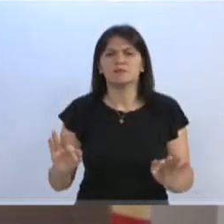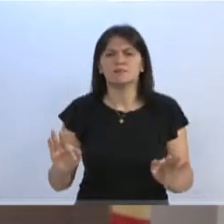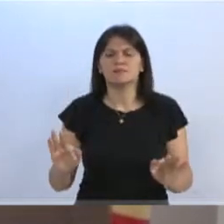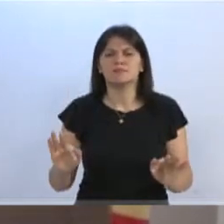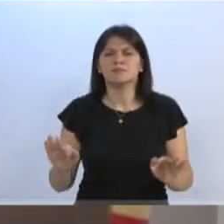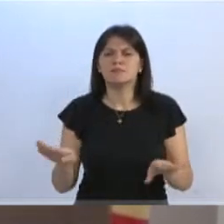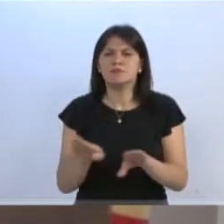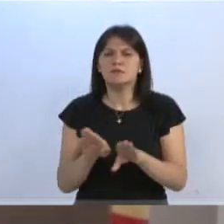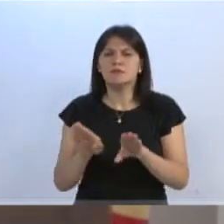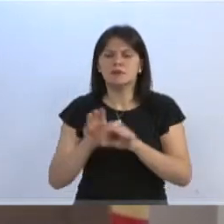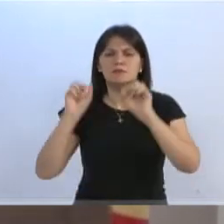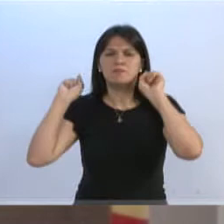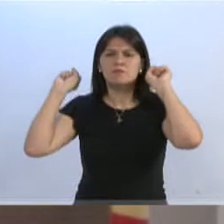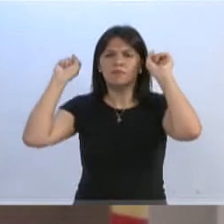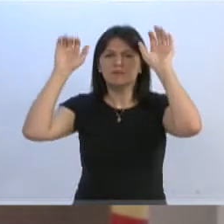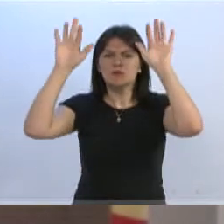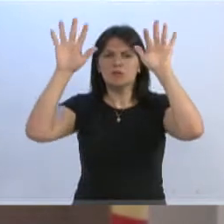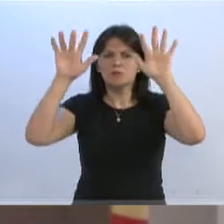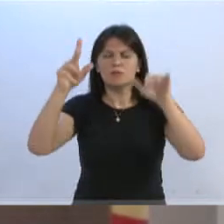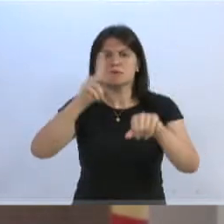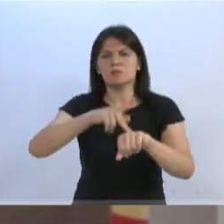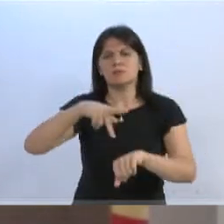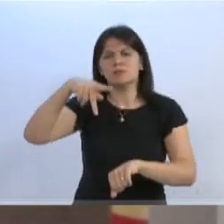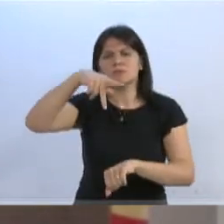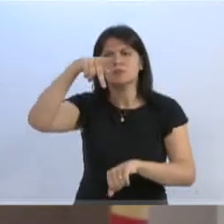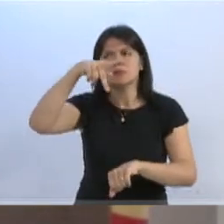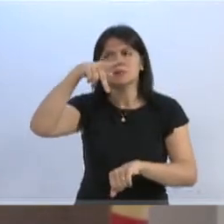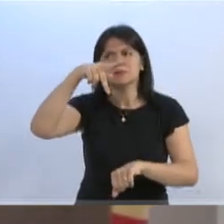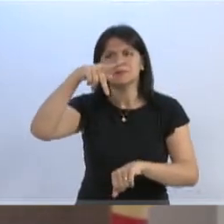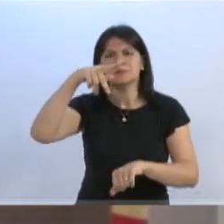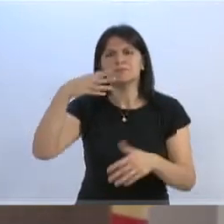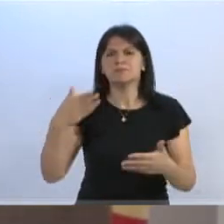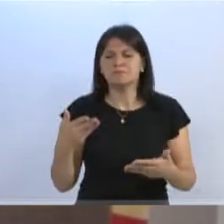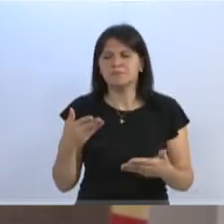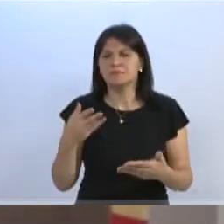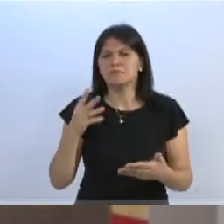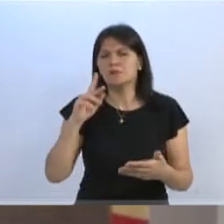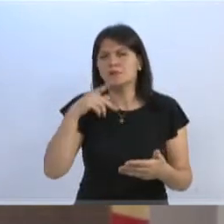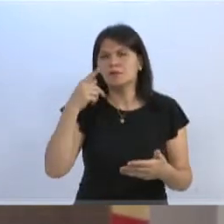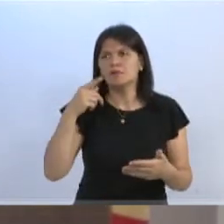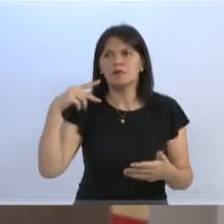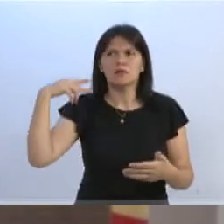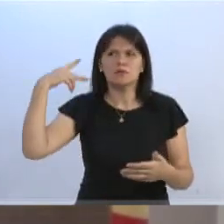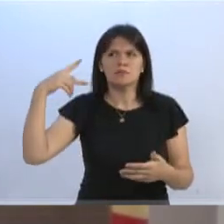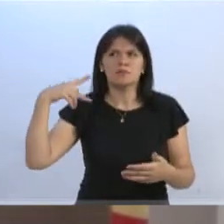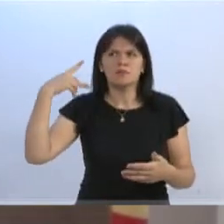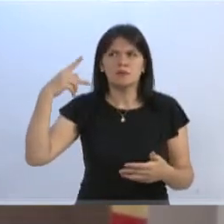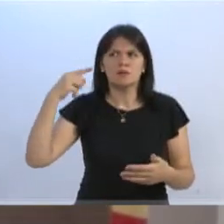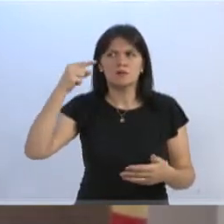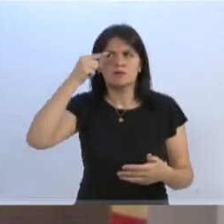uma abençoada Páscoa. Aquilo que foi colocado pelo vereador